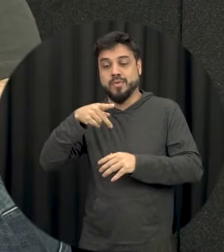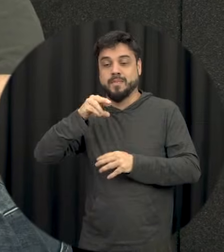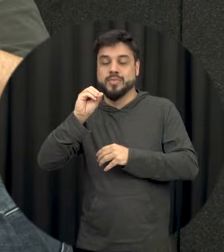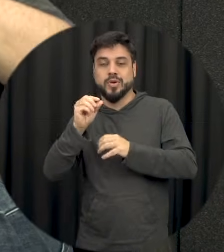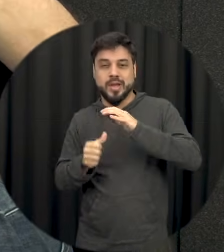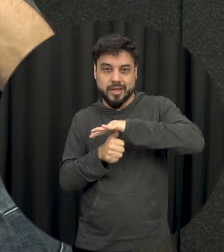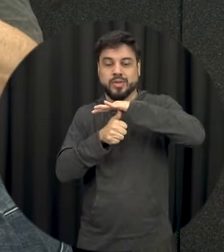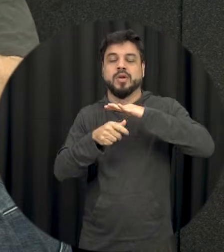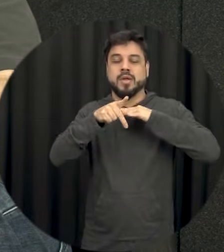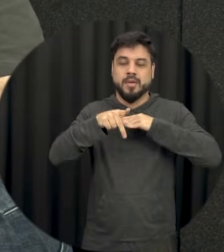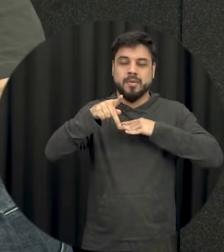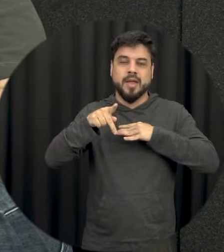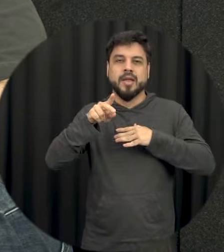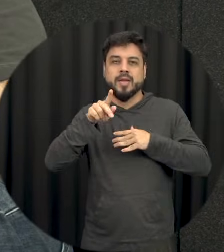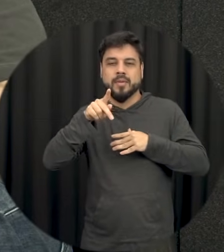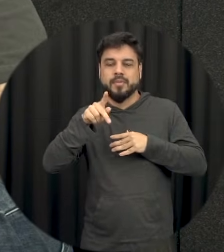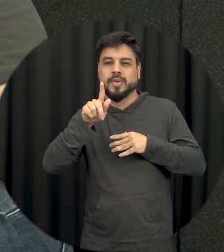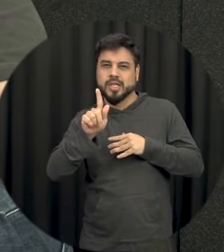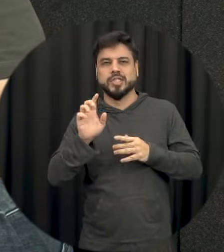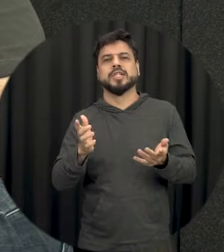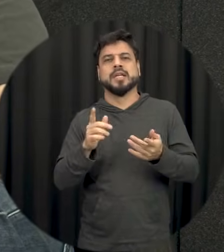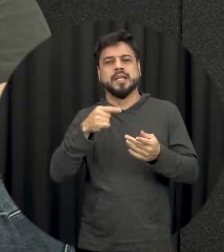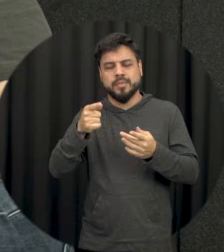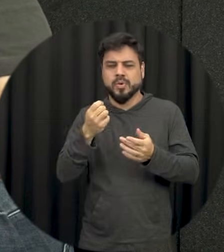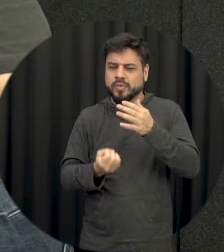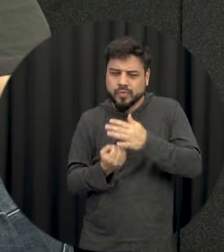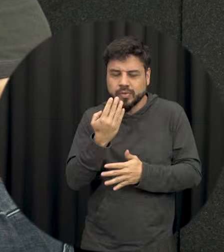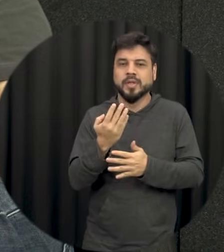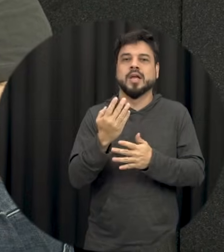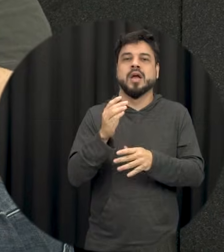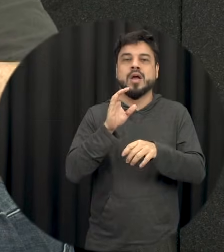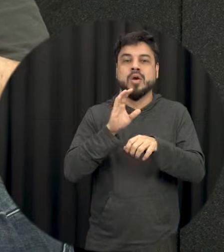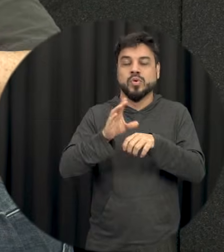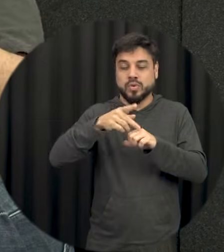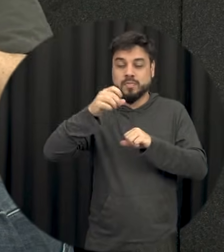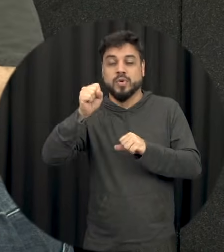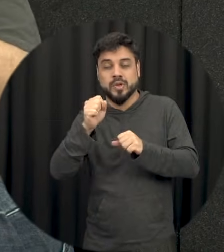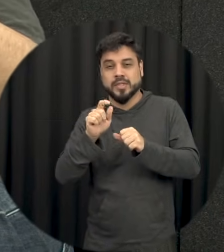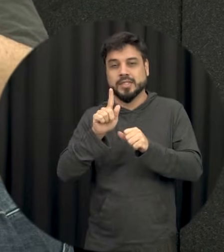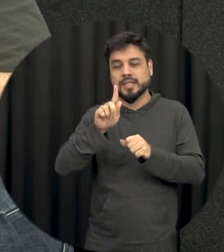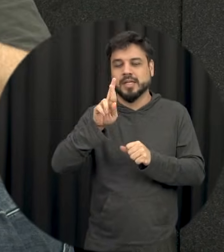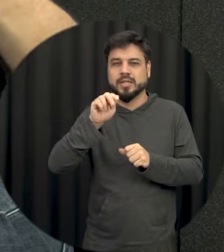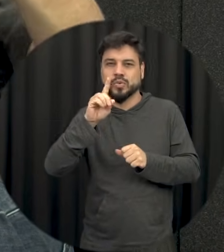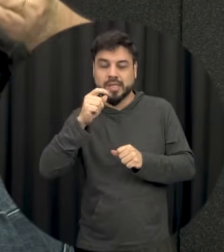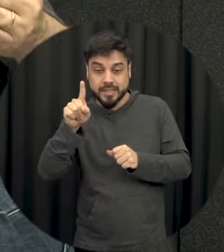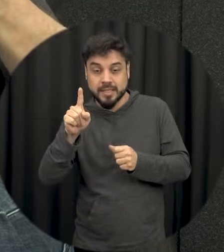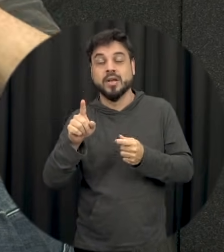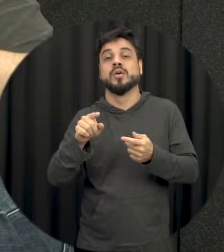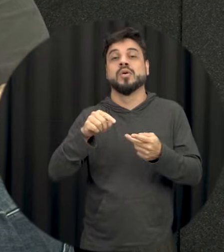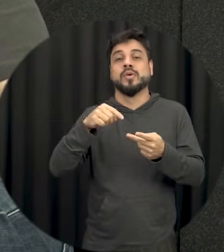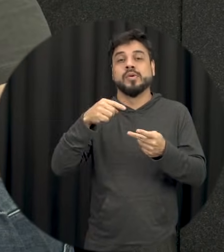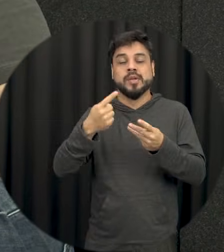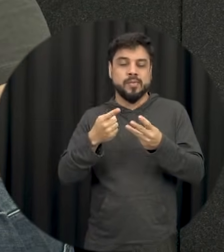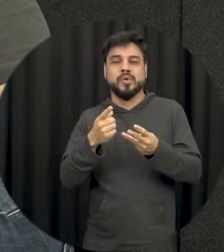programa de pós-graduação. A implantação do curso de antropologia também não foi brincadeira. Então, eu só fiz a extensão na Unila junto